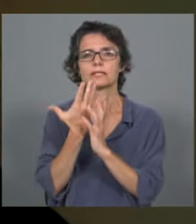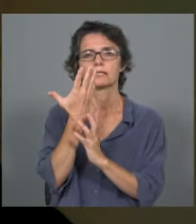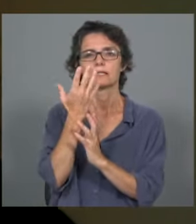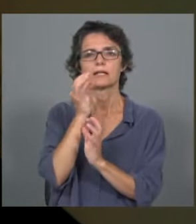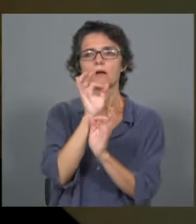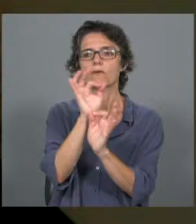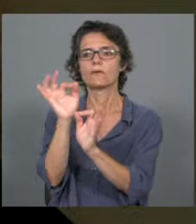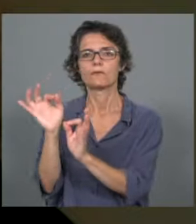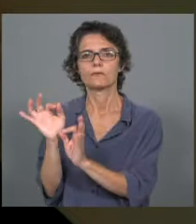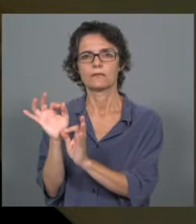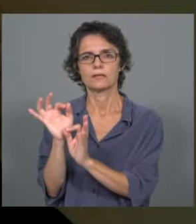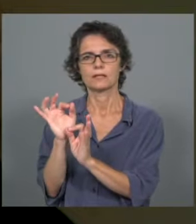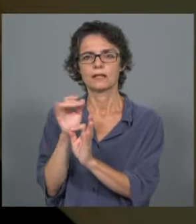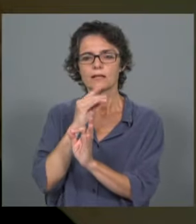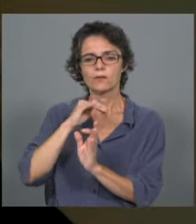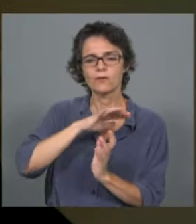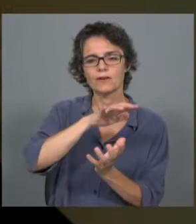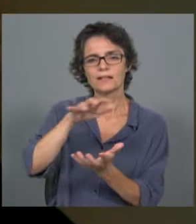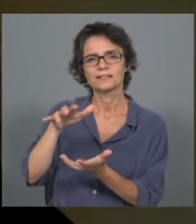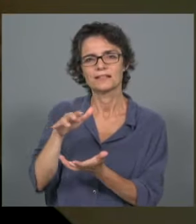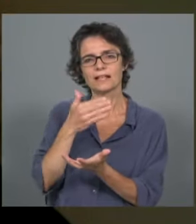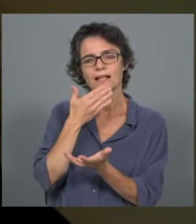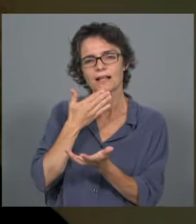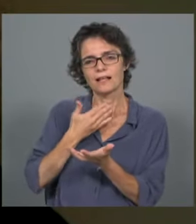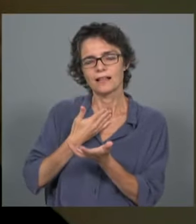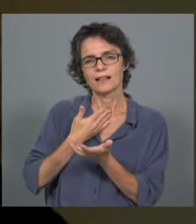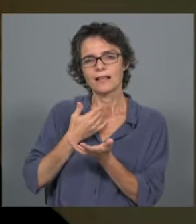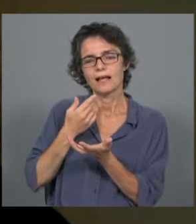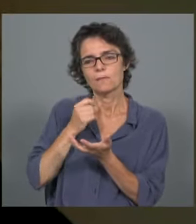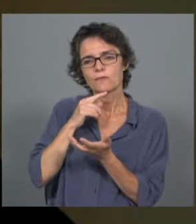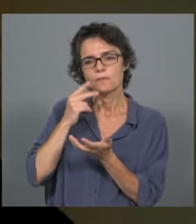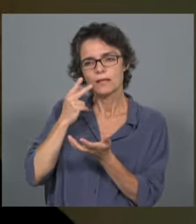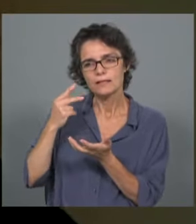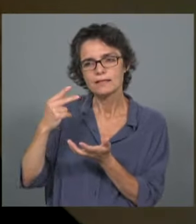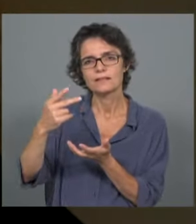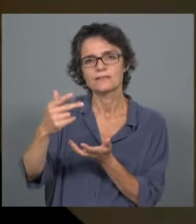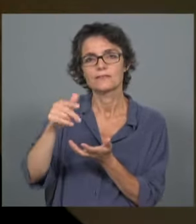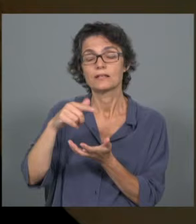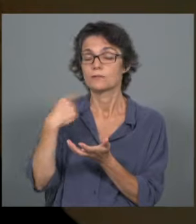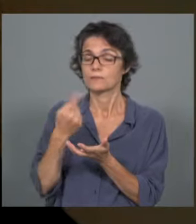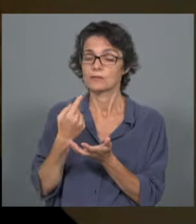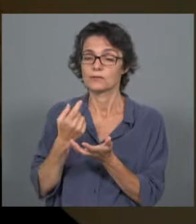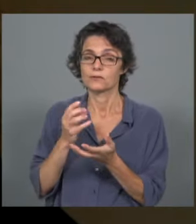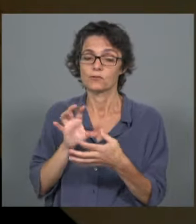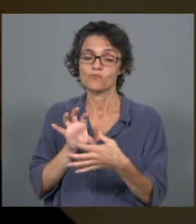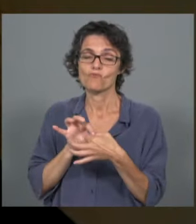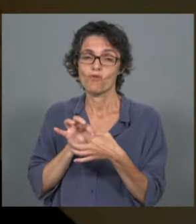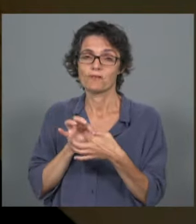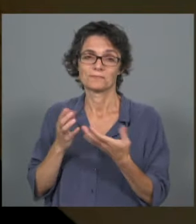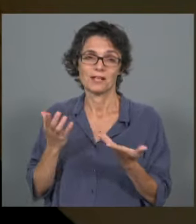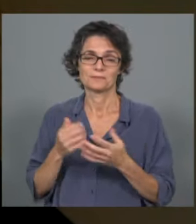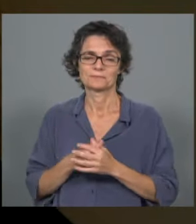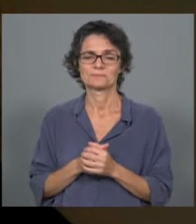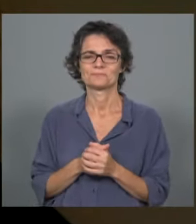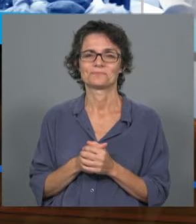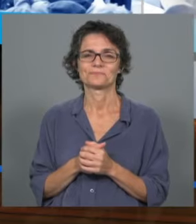cuidado com esta terra que tudo nos dá é comum a todo o ser humano, porque dependemos da terra. Na Igreja Lusitana,